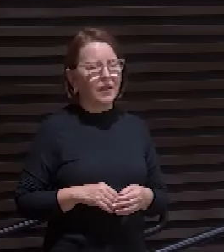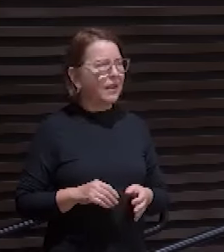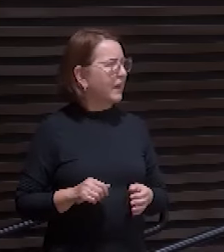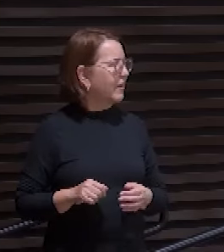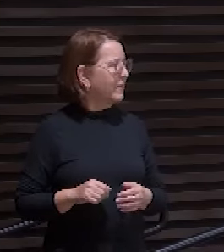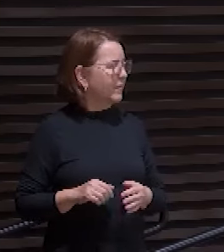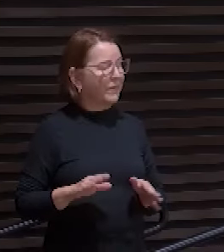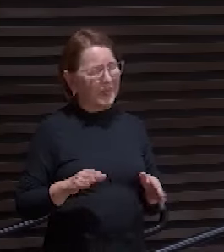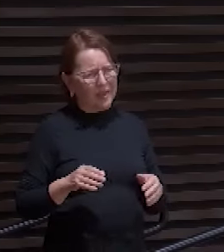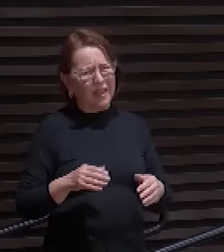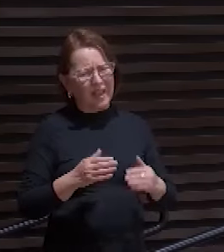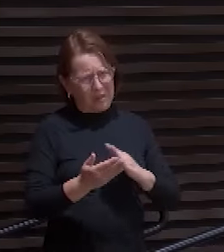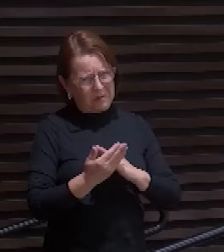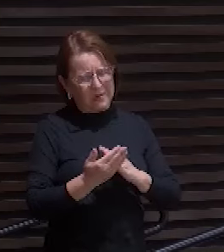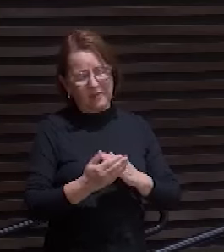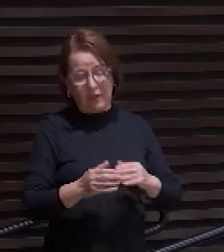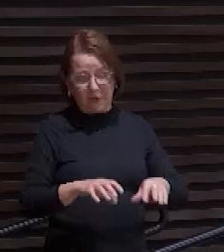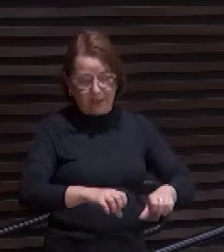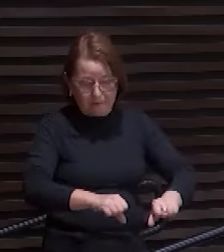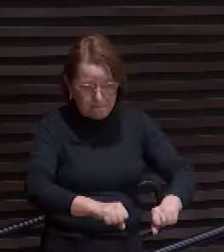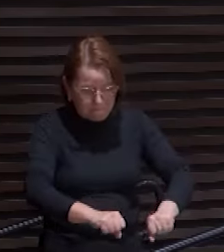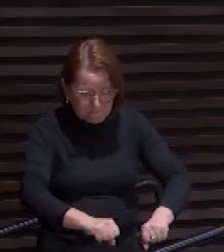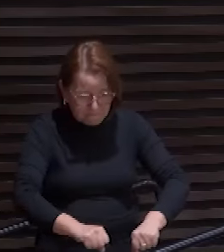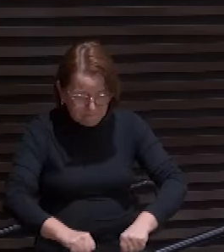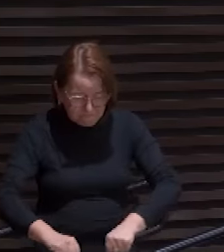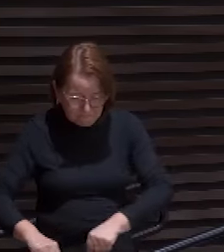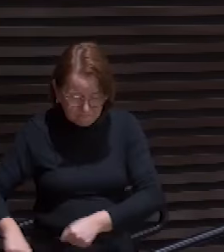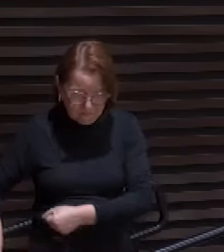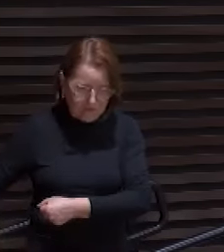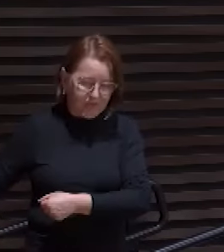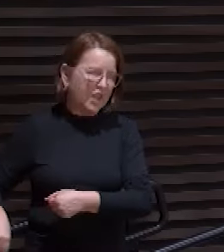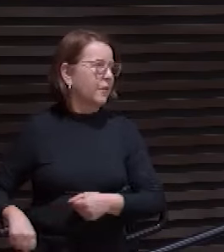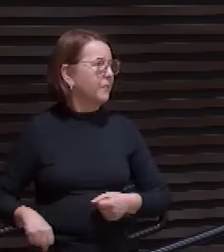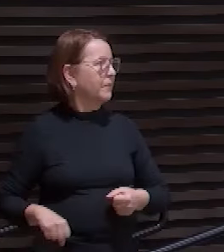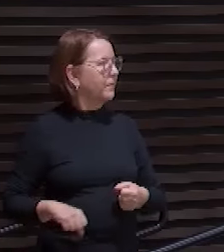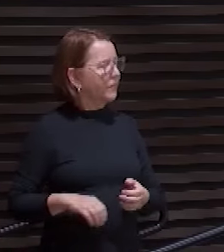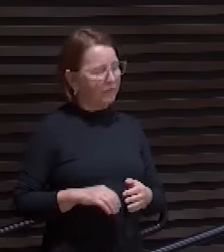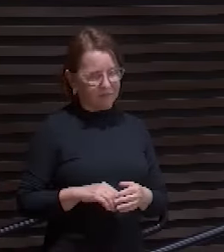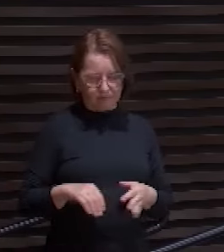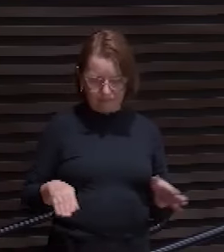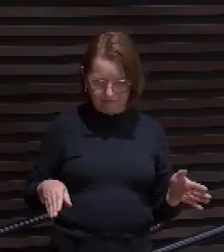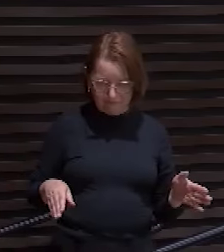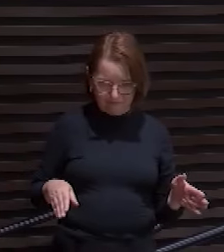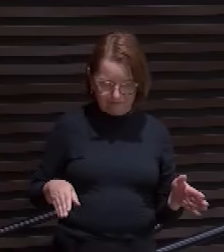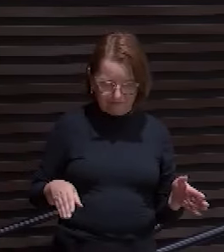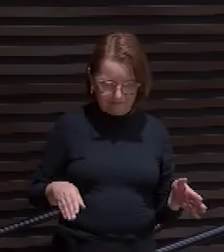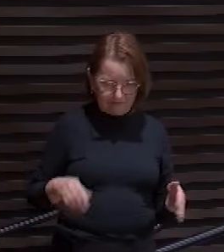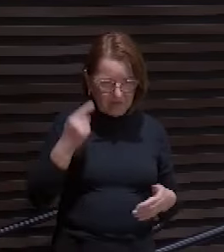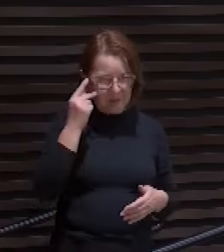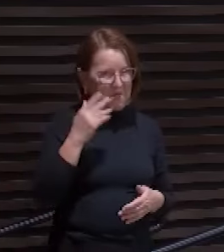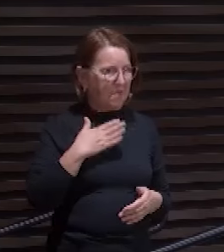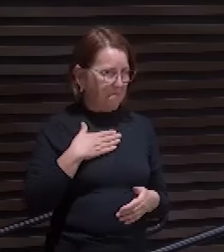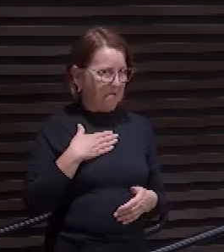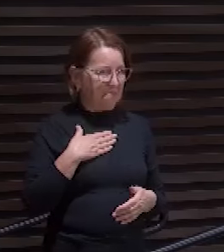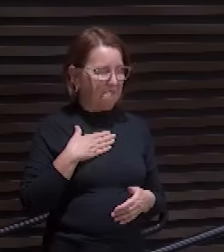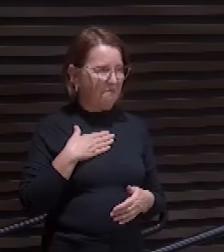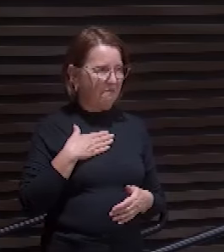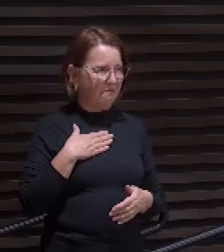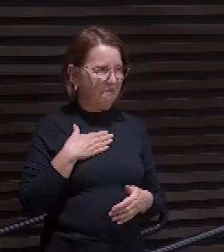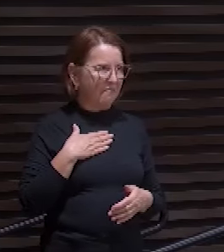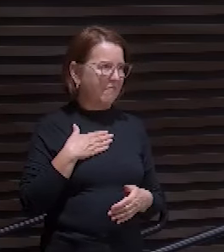então vamos. Puxamos o tapete, olhamos, aí, para mim, gente,